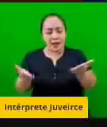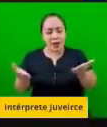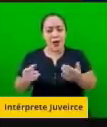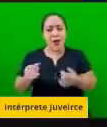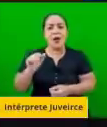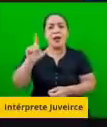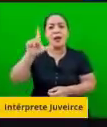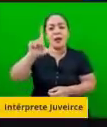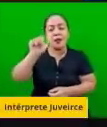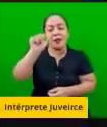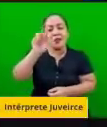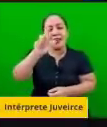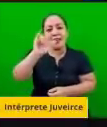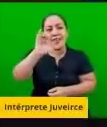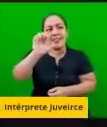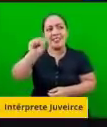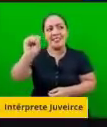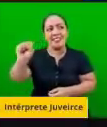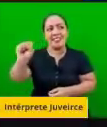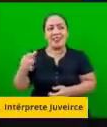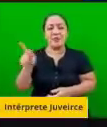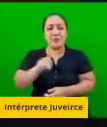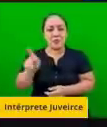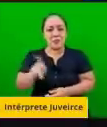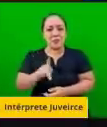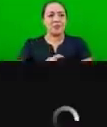dará sequência com vocês.